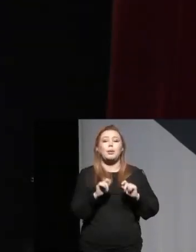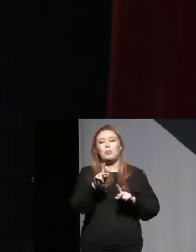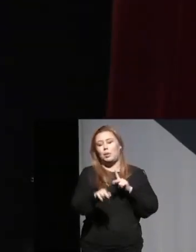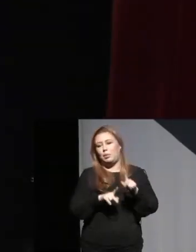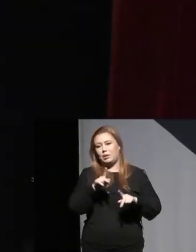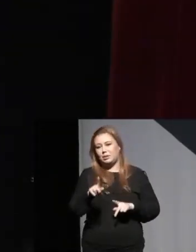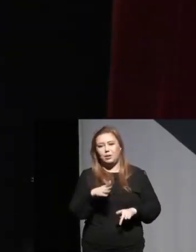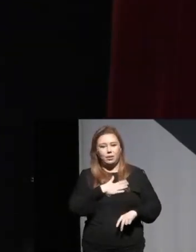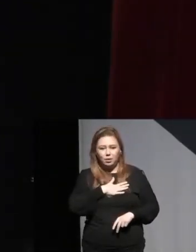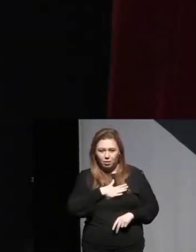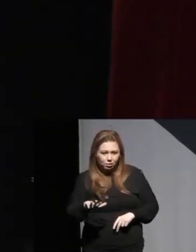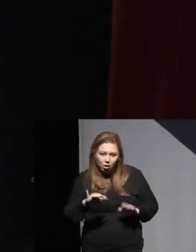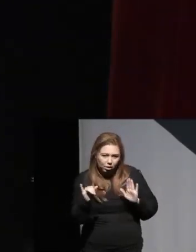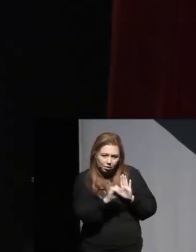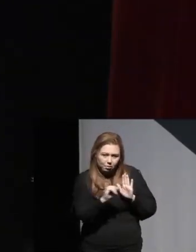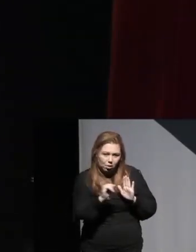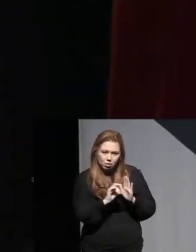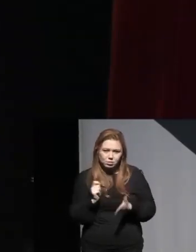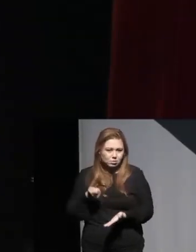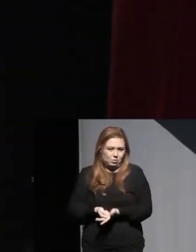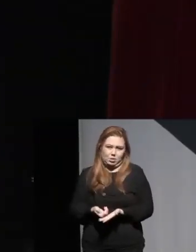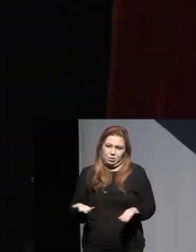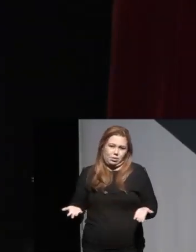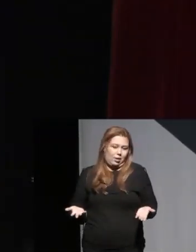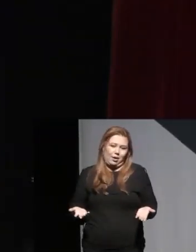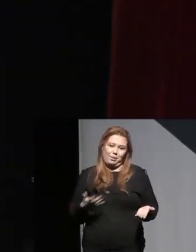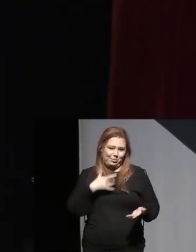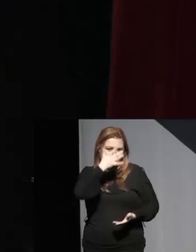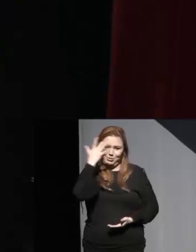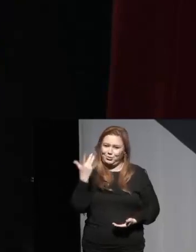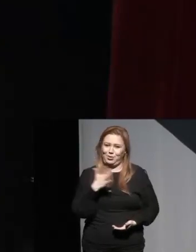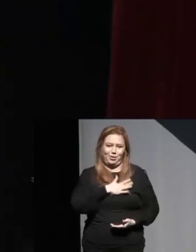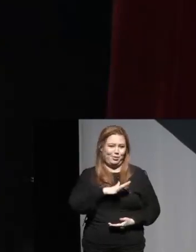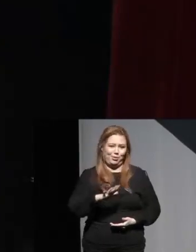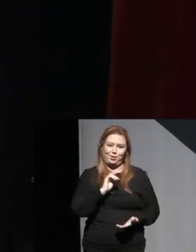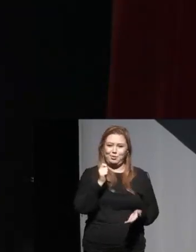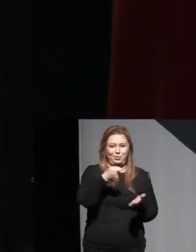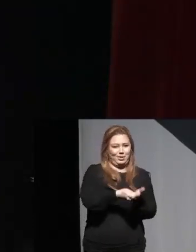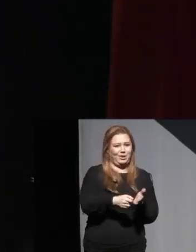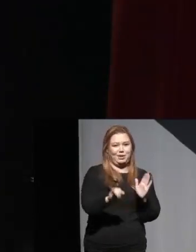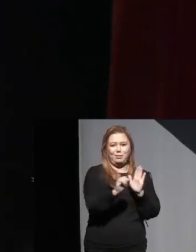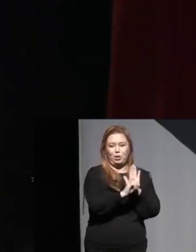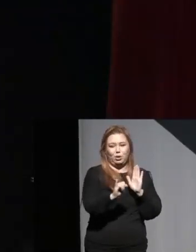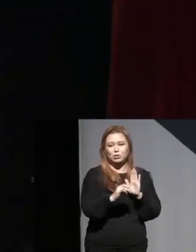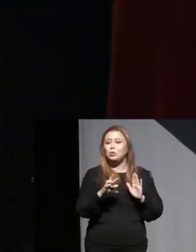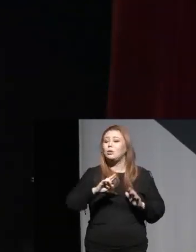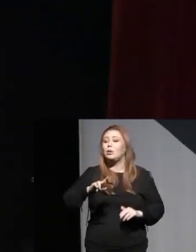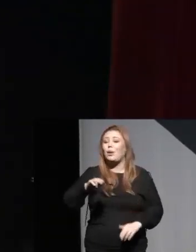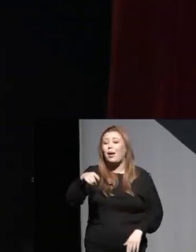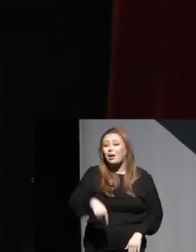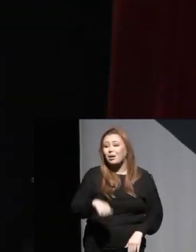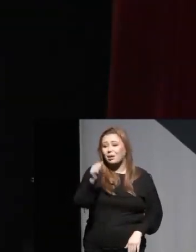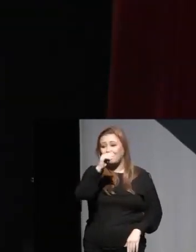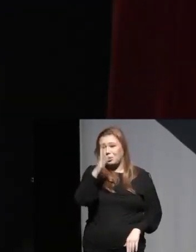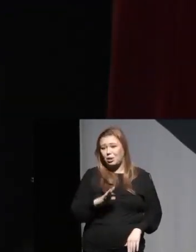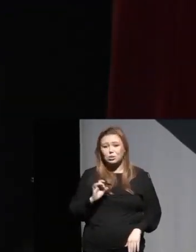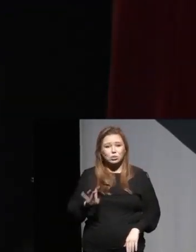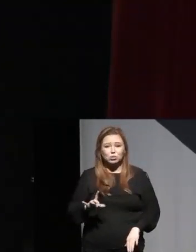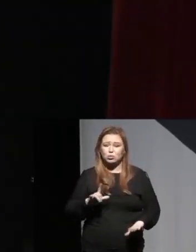gosta de ser tributada. Ninguém gosta de pagar tributo, isso não acontece somente aqui, é a maioria da população